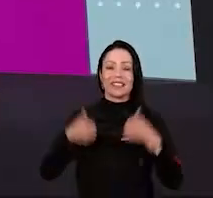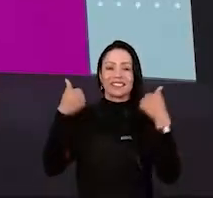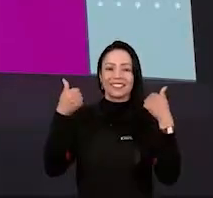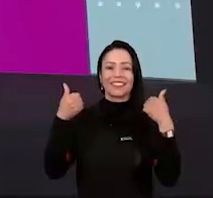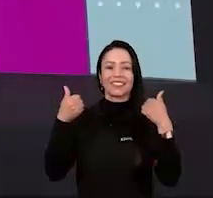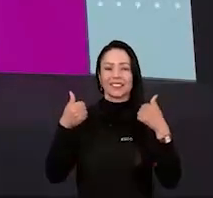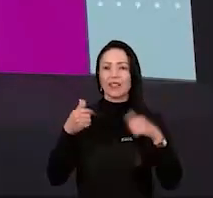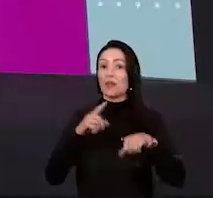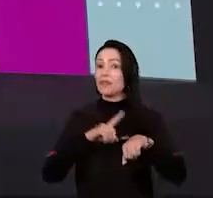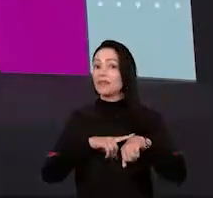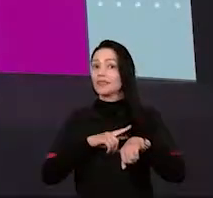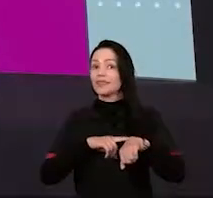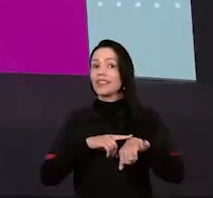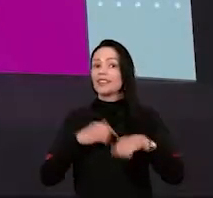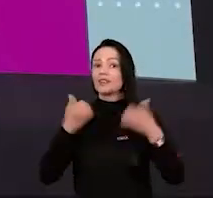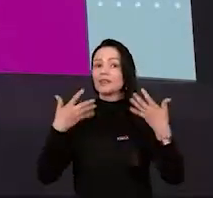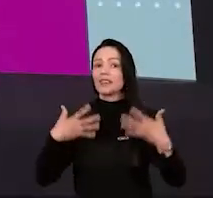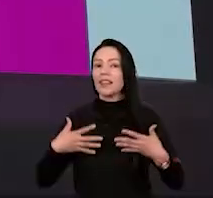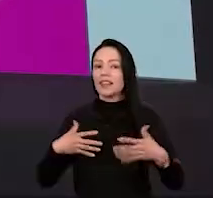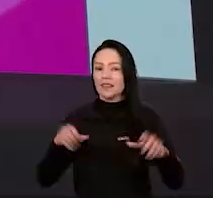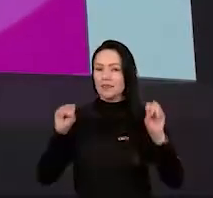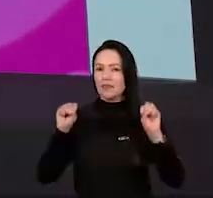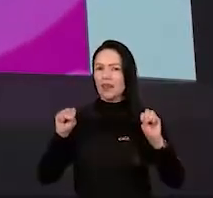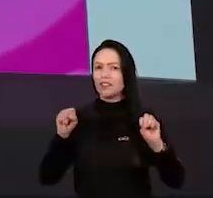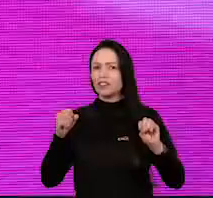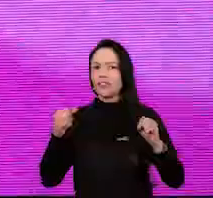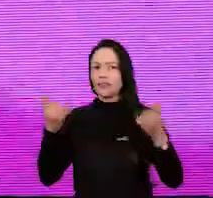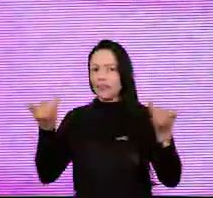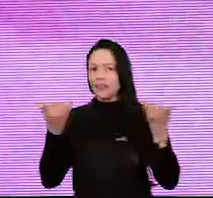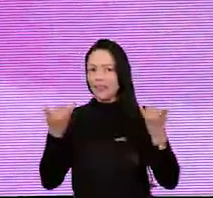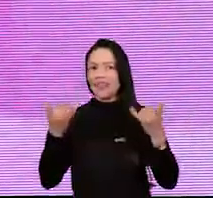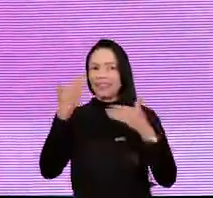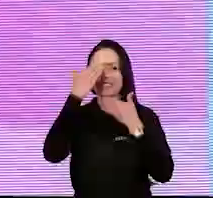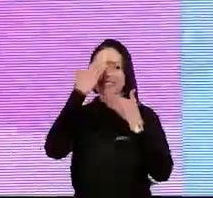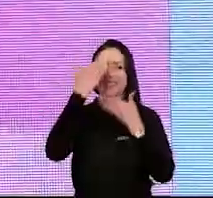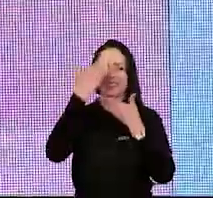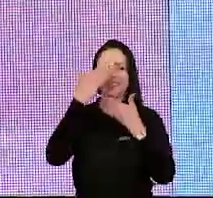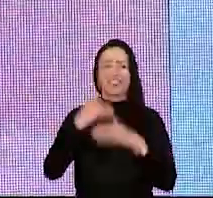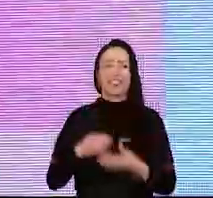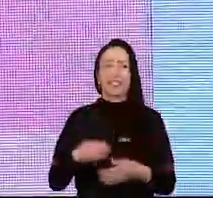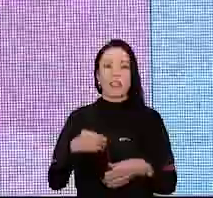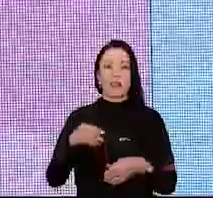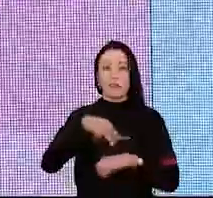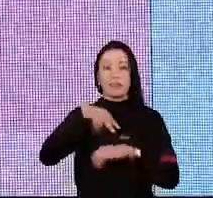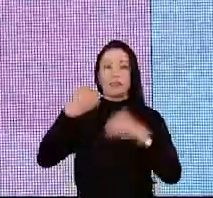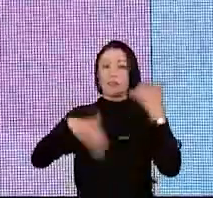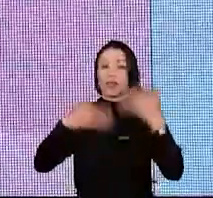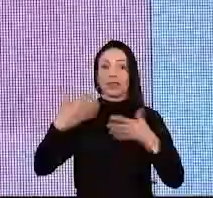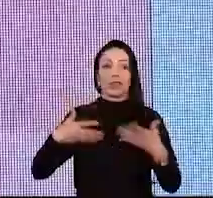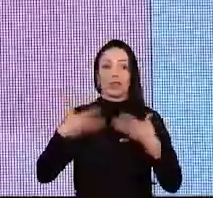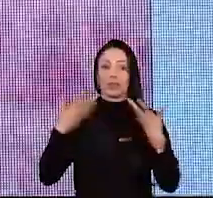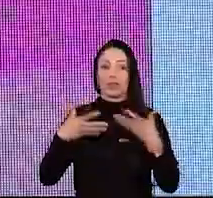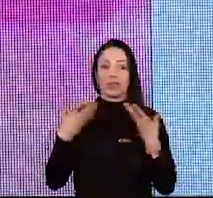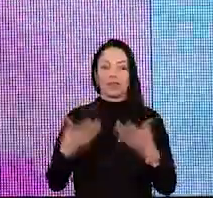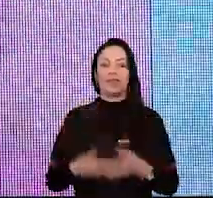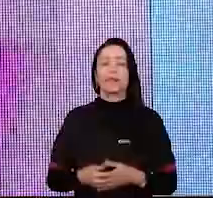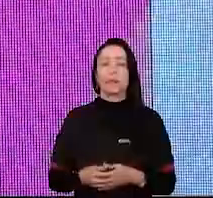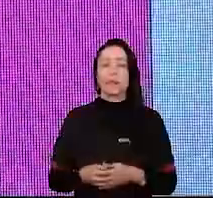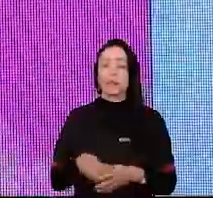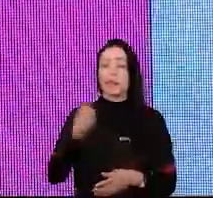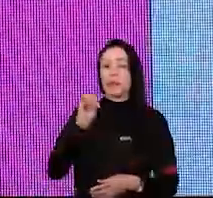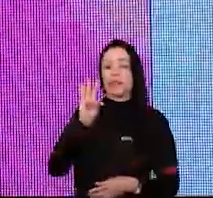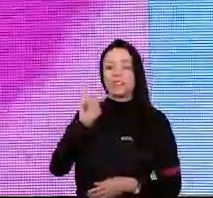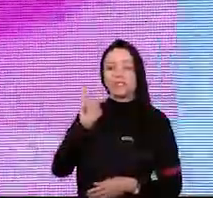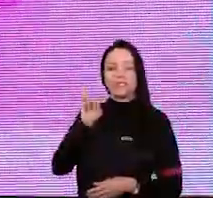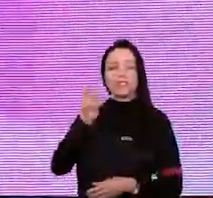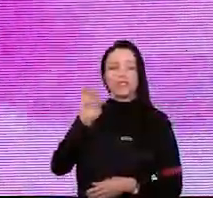todas, tá? Quanto tempo a gente já falou, se alguém puder fazer um sinal, eu agradeço. Porque a gente se empolga, vocês já perceberam. Agora. Então é a otite média, né?